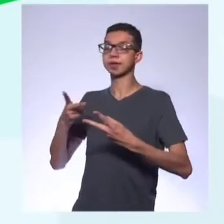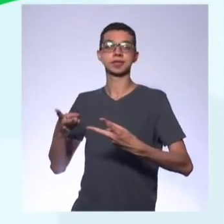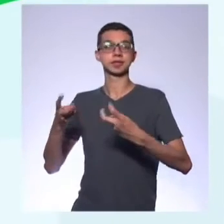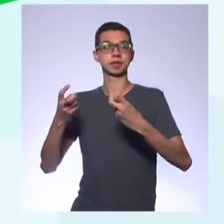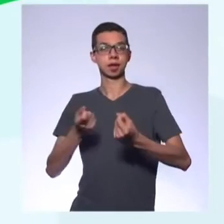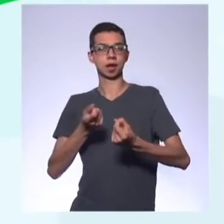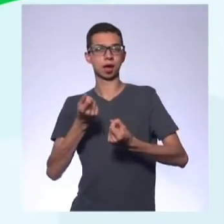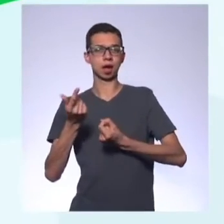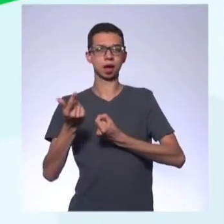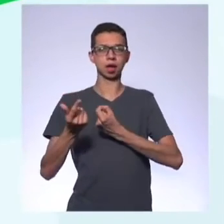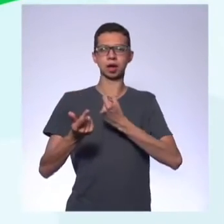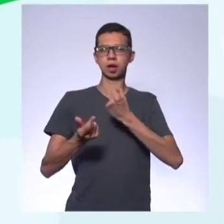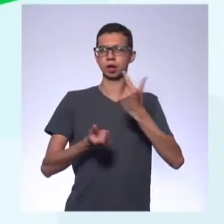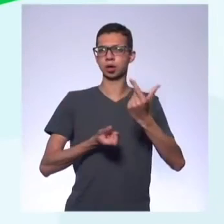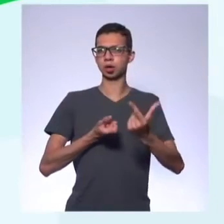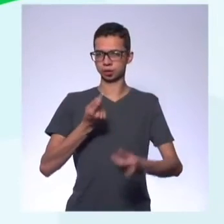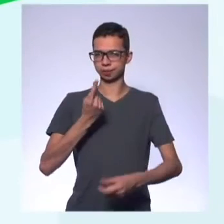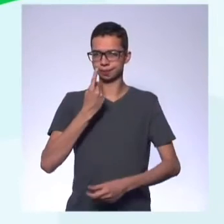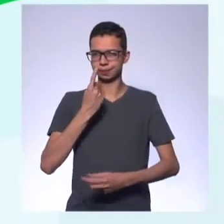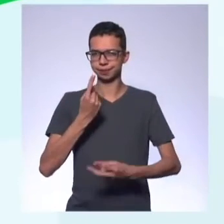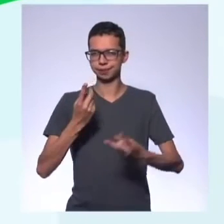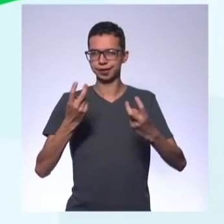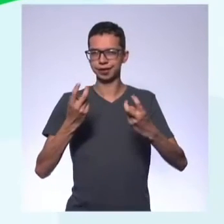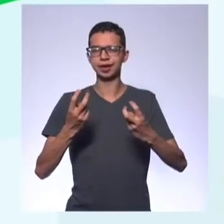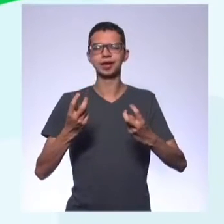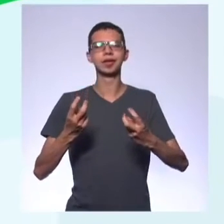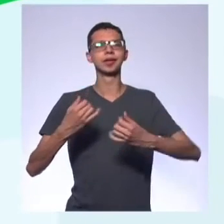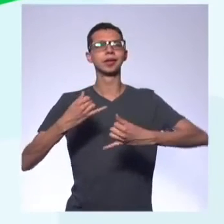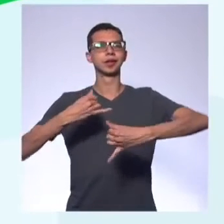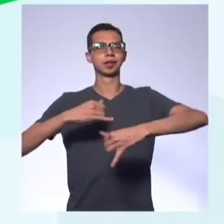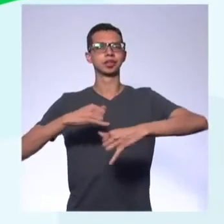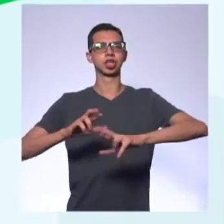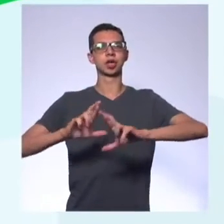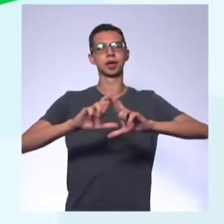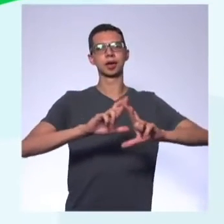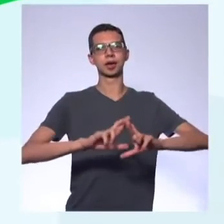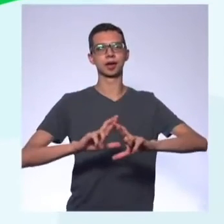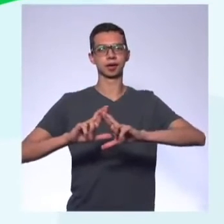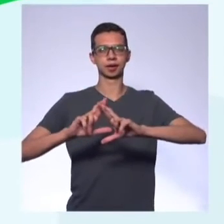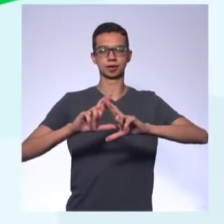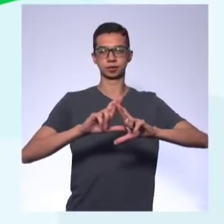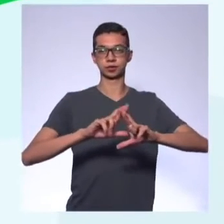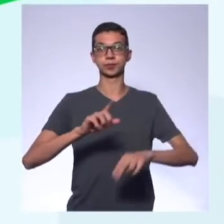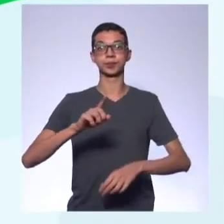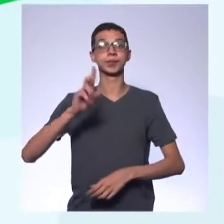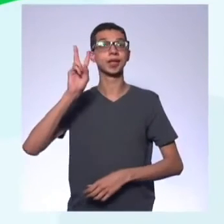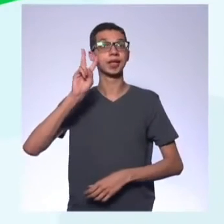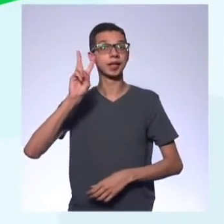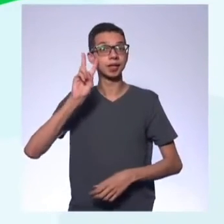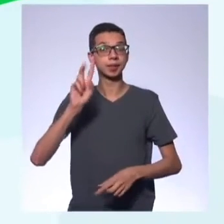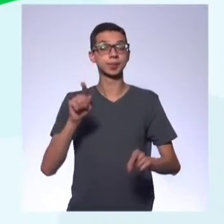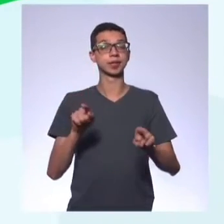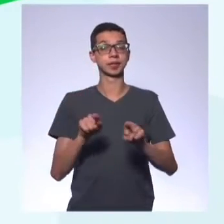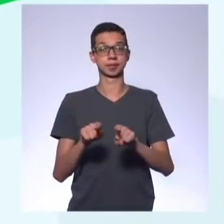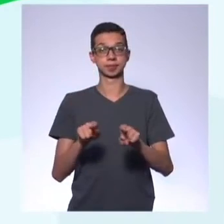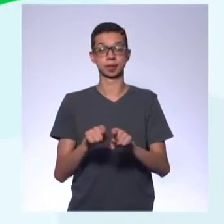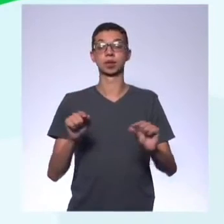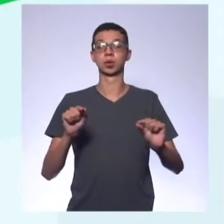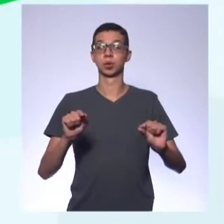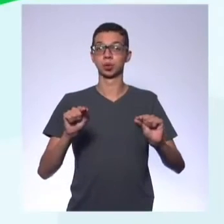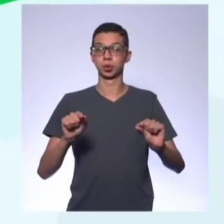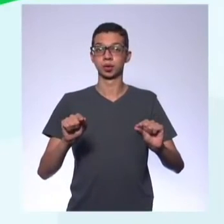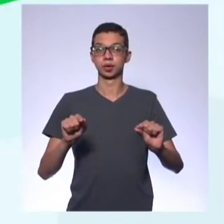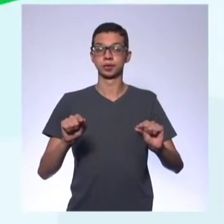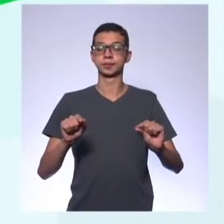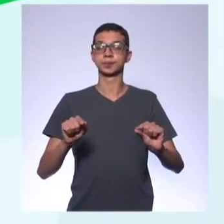quando nós falamos em energia renovável. Lembrando ainda a importância de se discutir e de se fortalecer